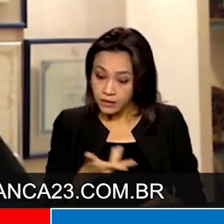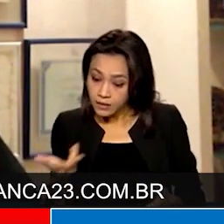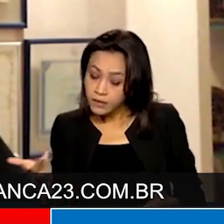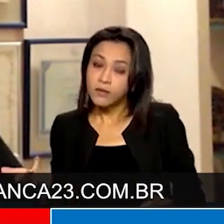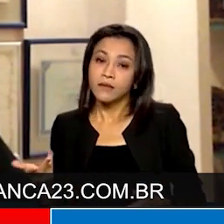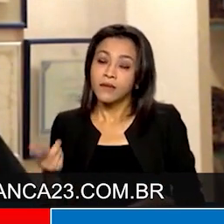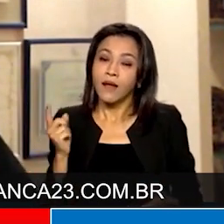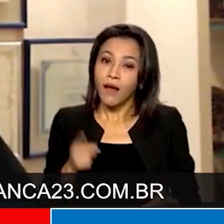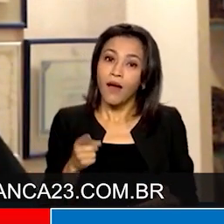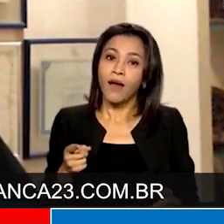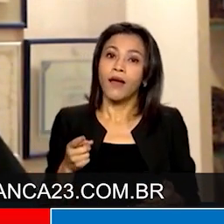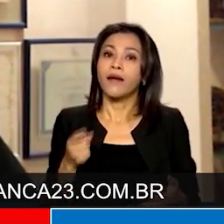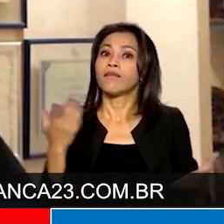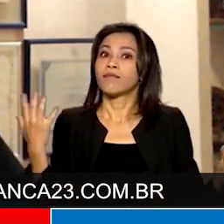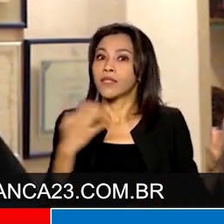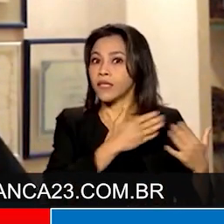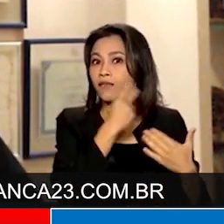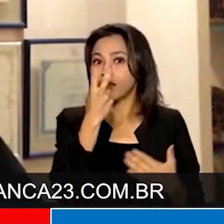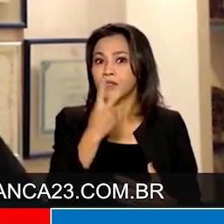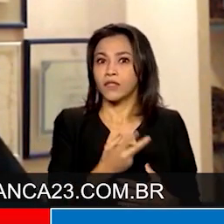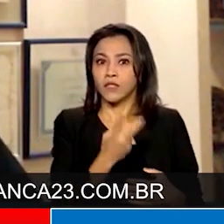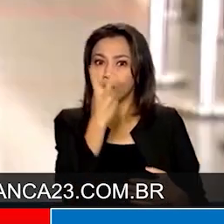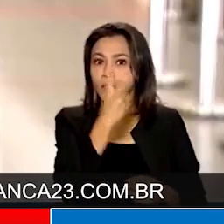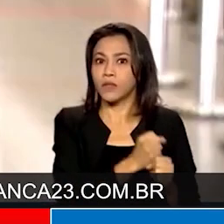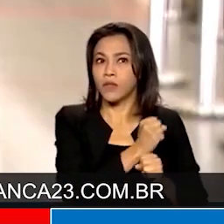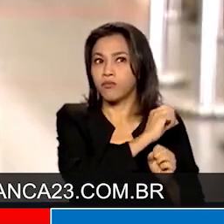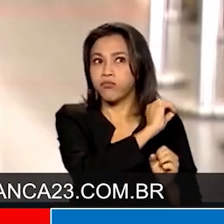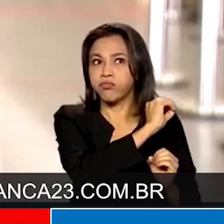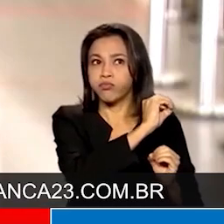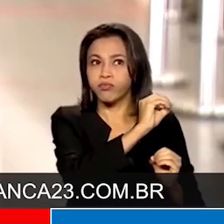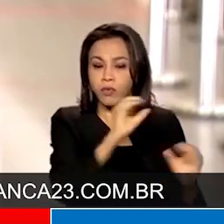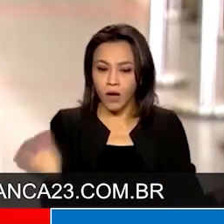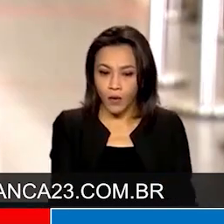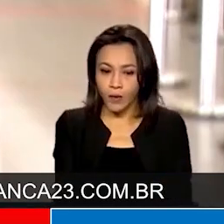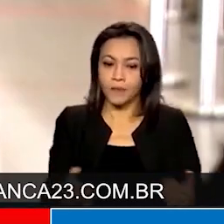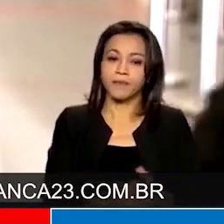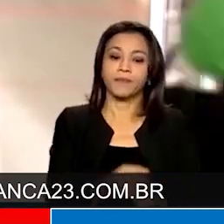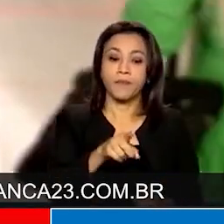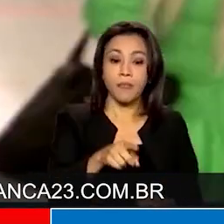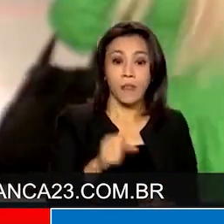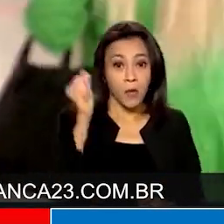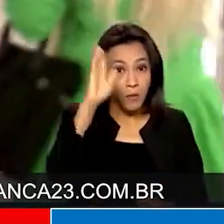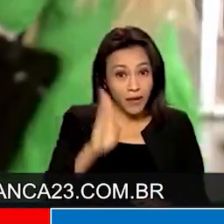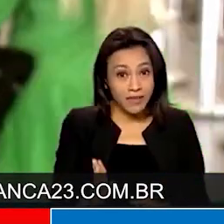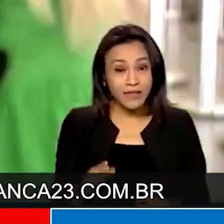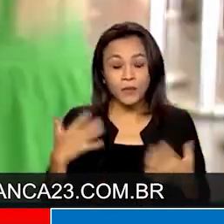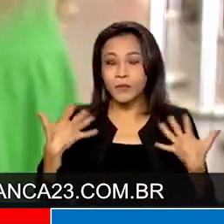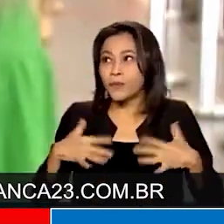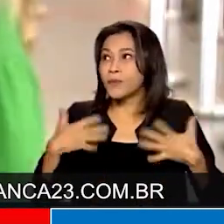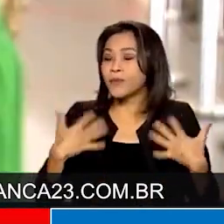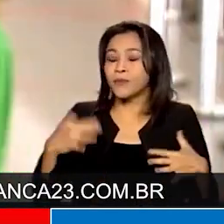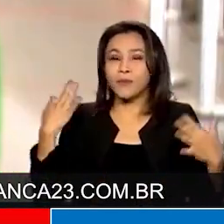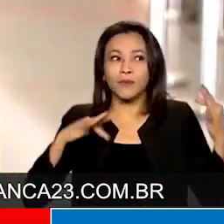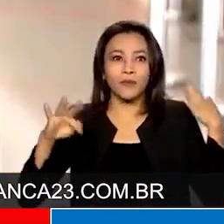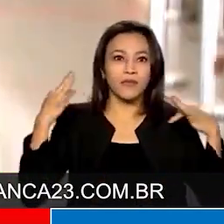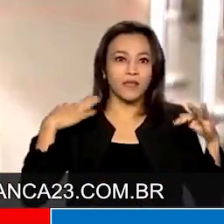represados acumuladas ao longo desses 28 anos mas o Brasil é muito rico em turismo né então a gente tem que prestigiar o